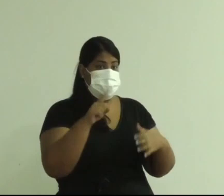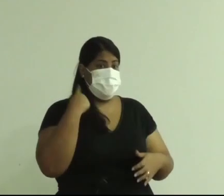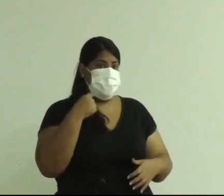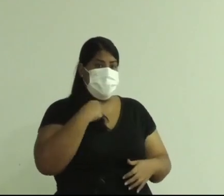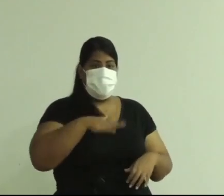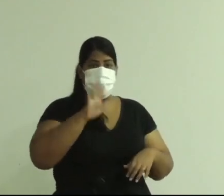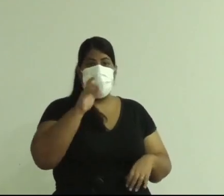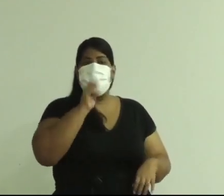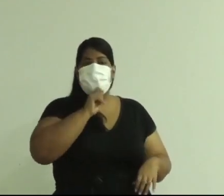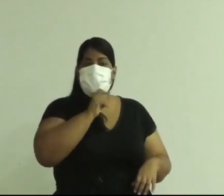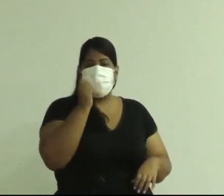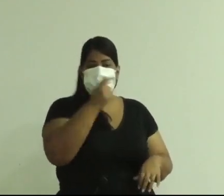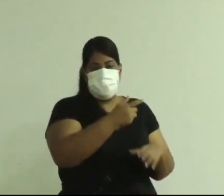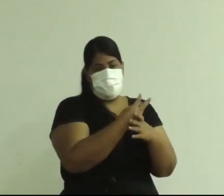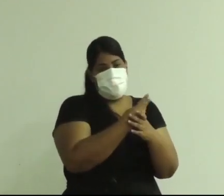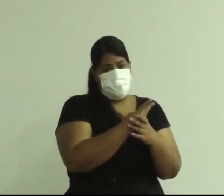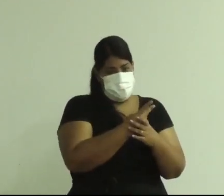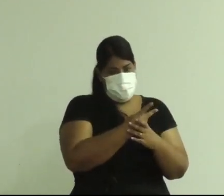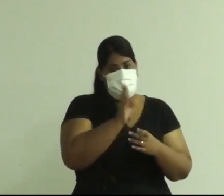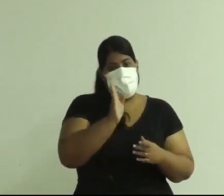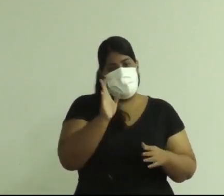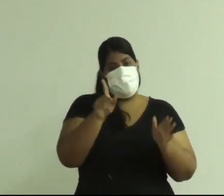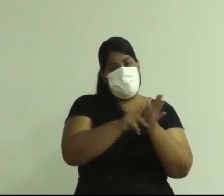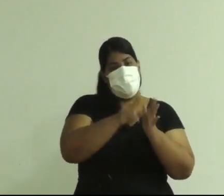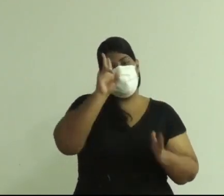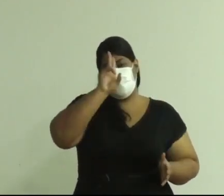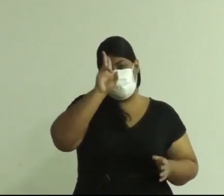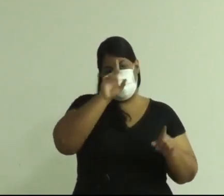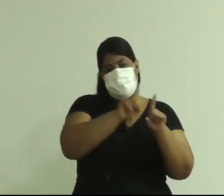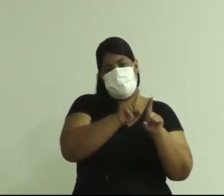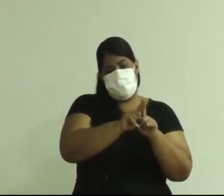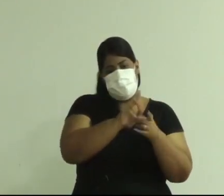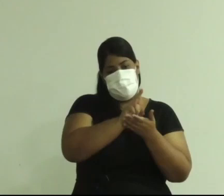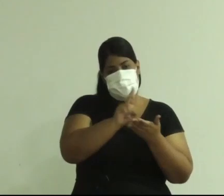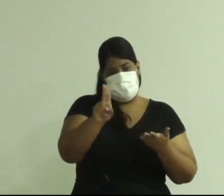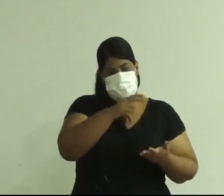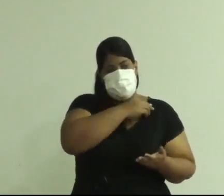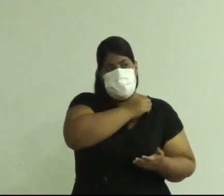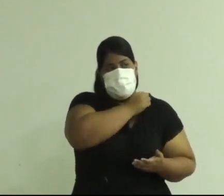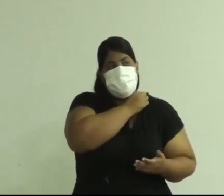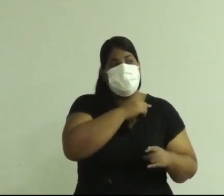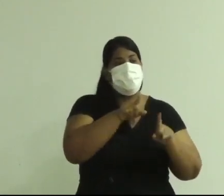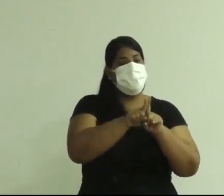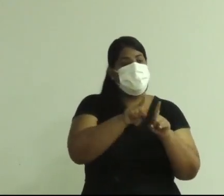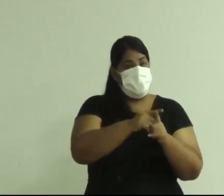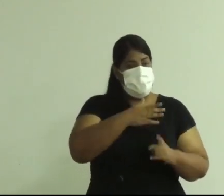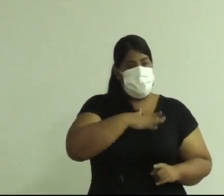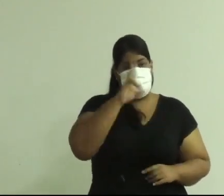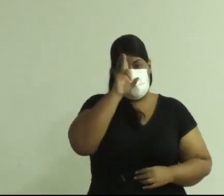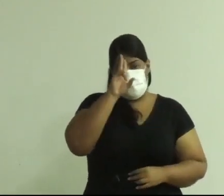existia, mas que faz parte da história também da universidade, faz parte da minha história de